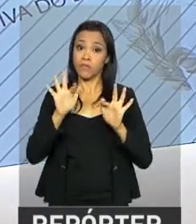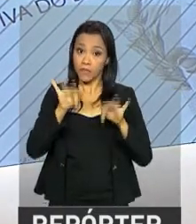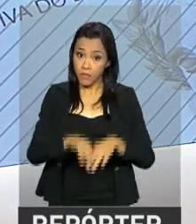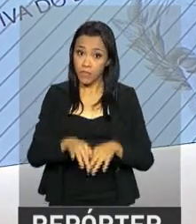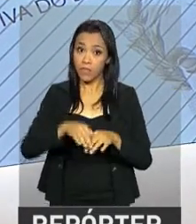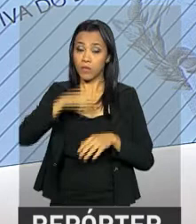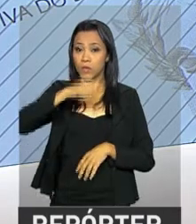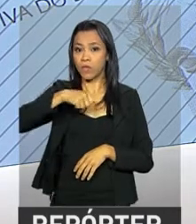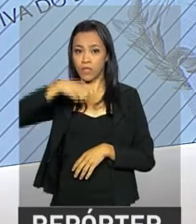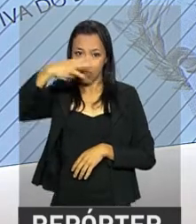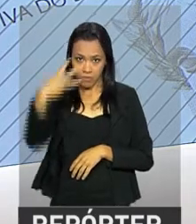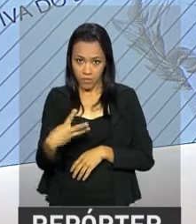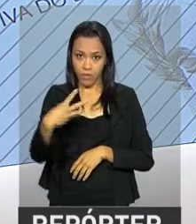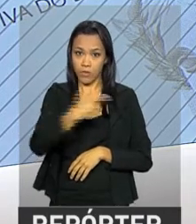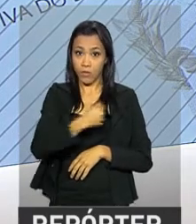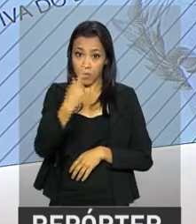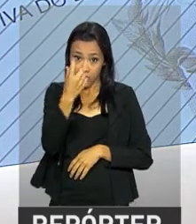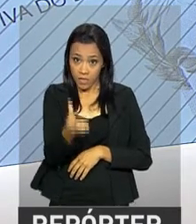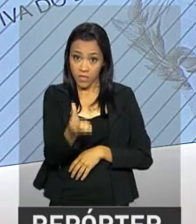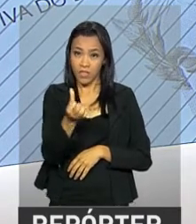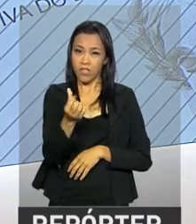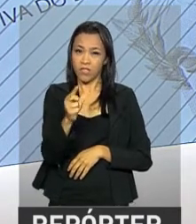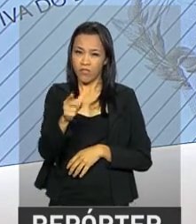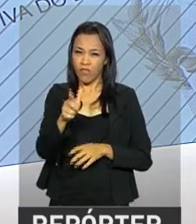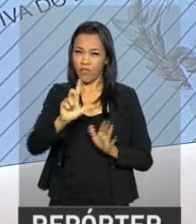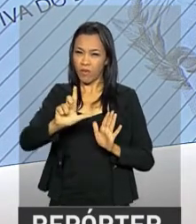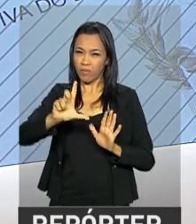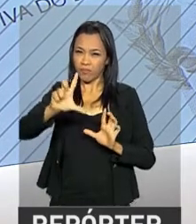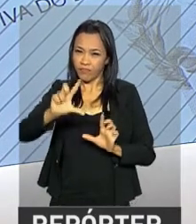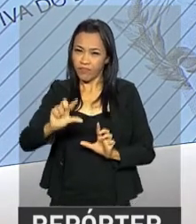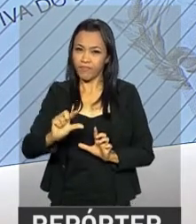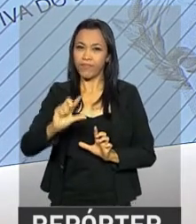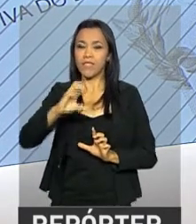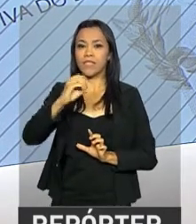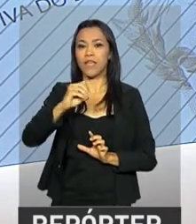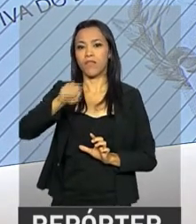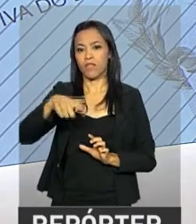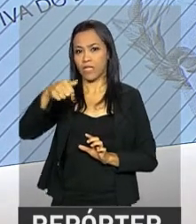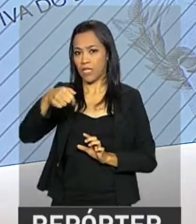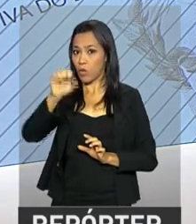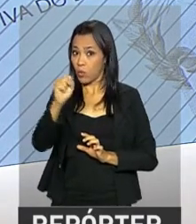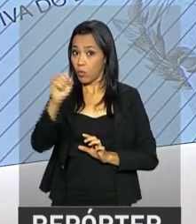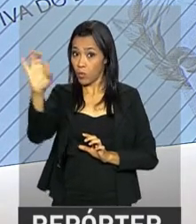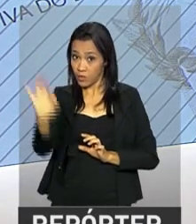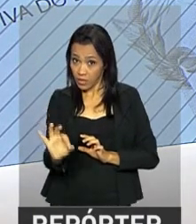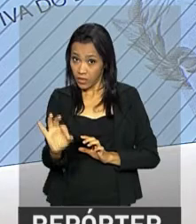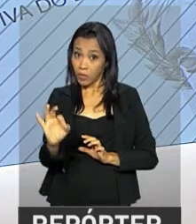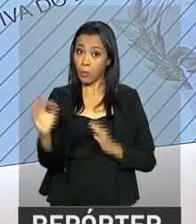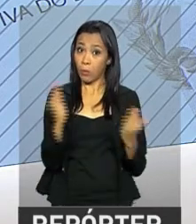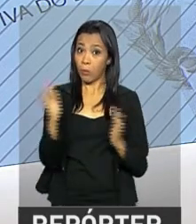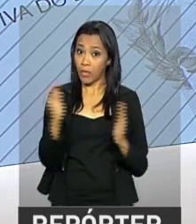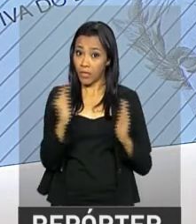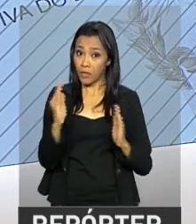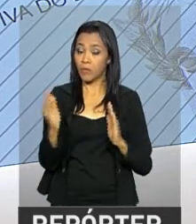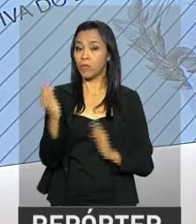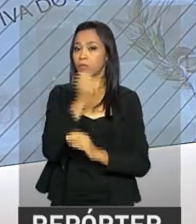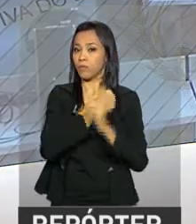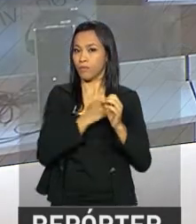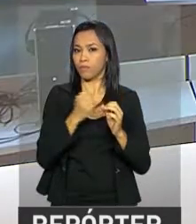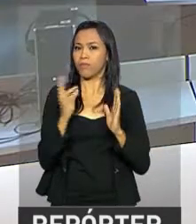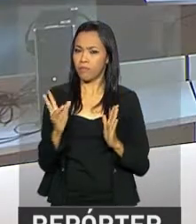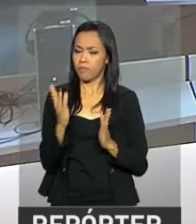de 2006 com retração de 0,78 por cento sobre o período anterior